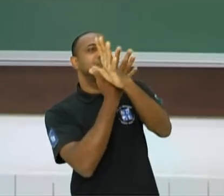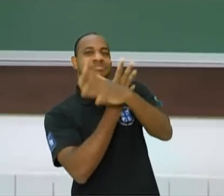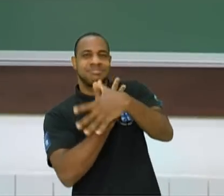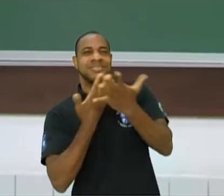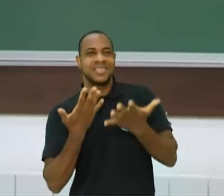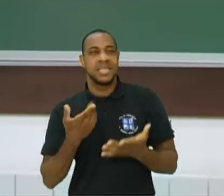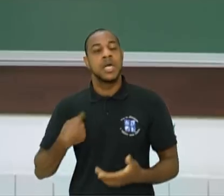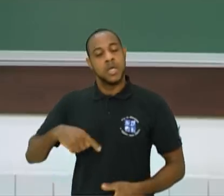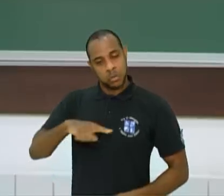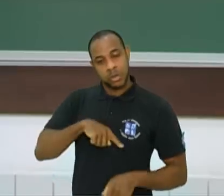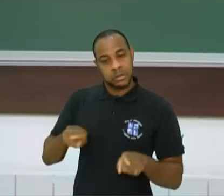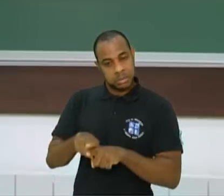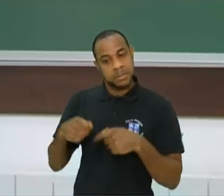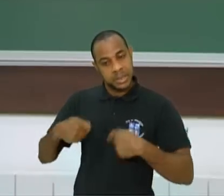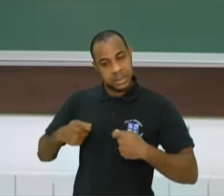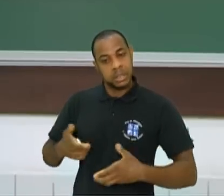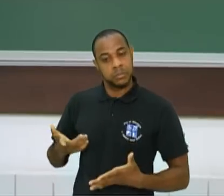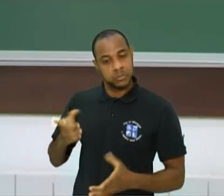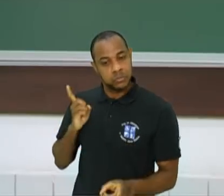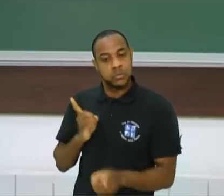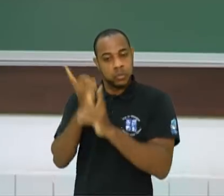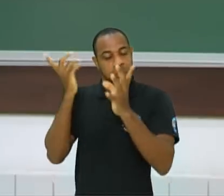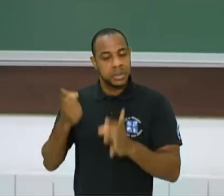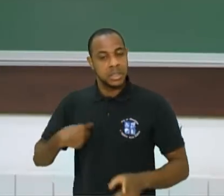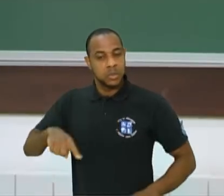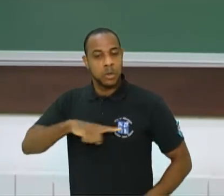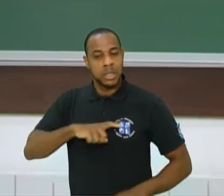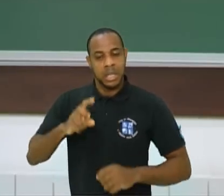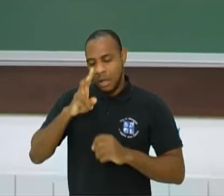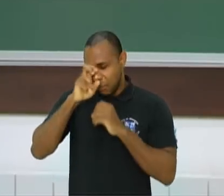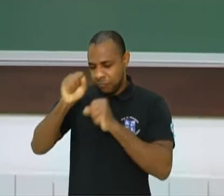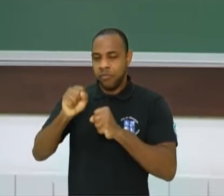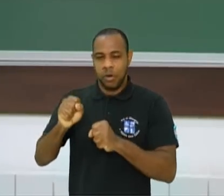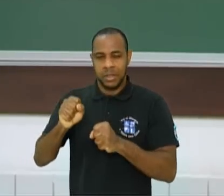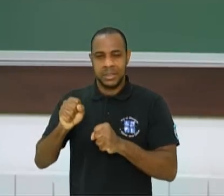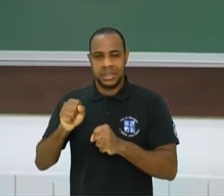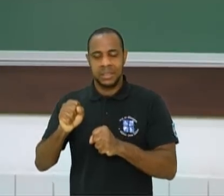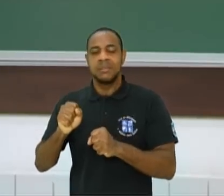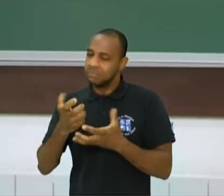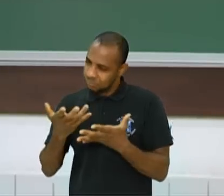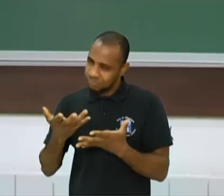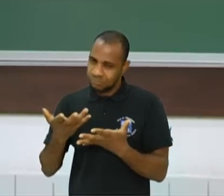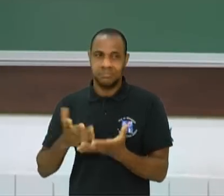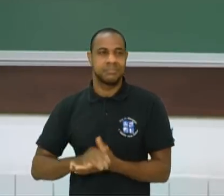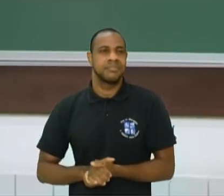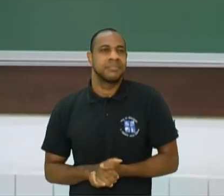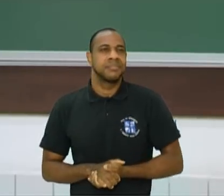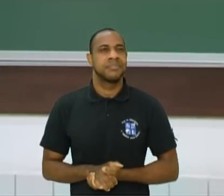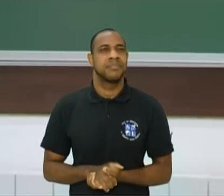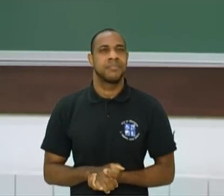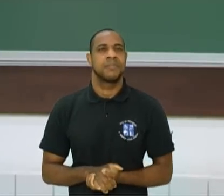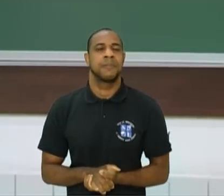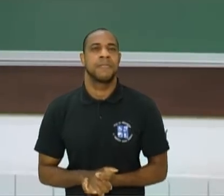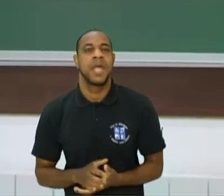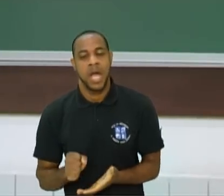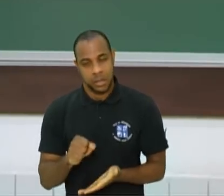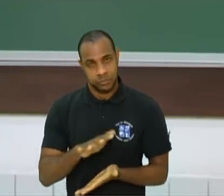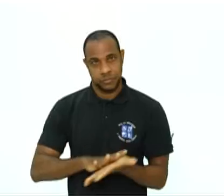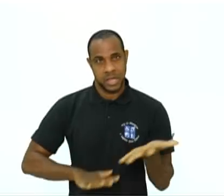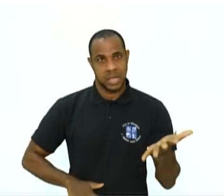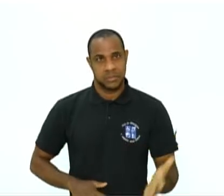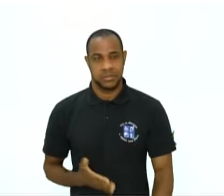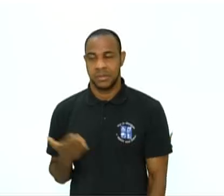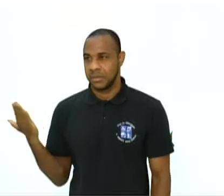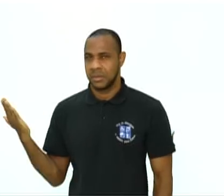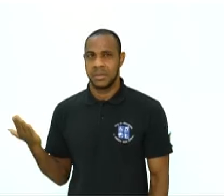também tem que descobrir qual que é a nossa essência, qual que é a nossa força e sair por aí, né? Então, atividade.